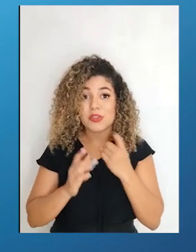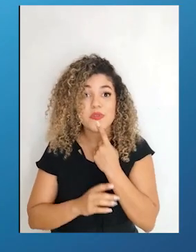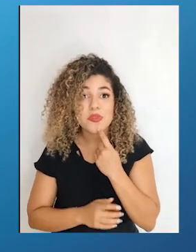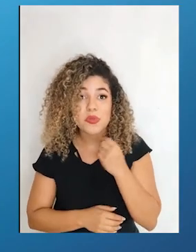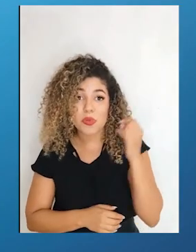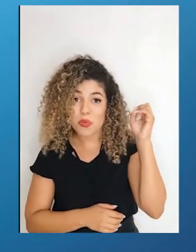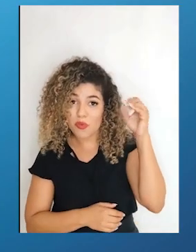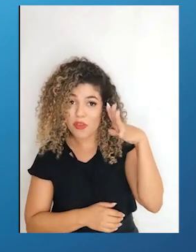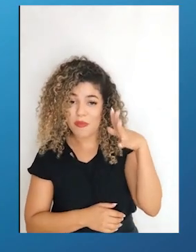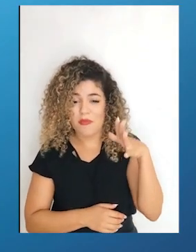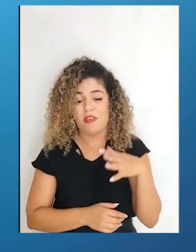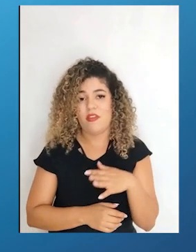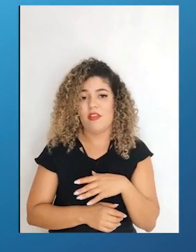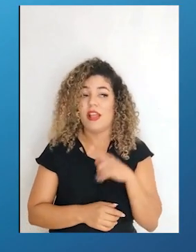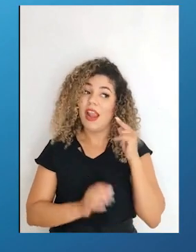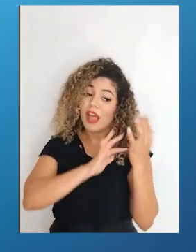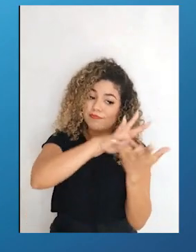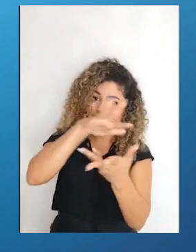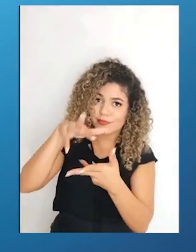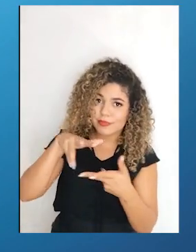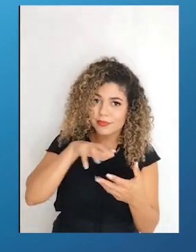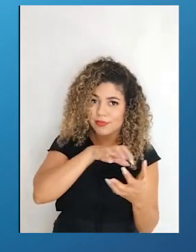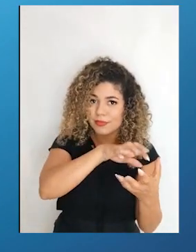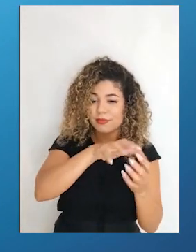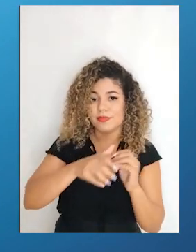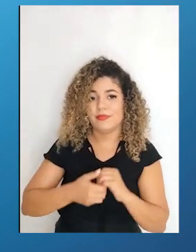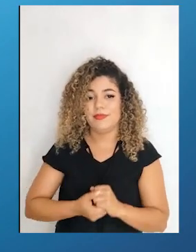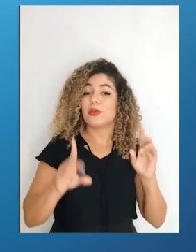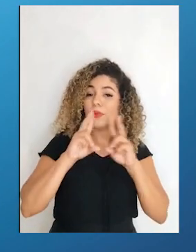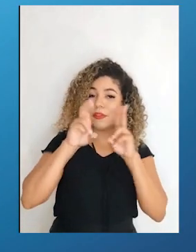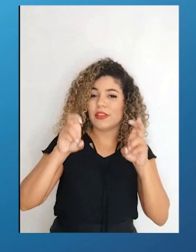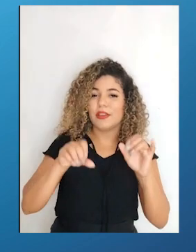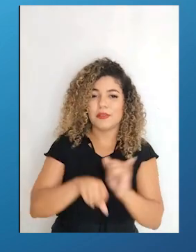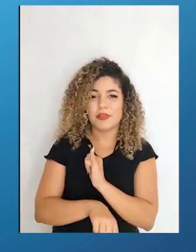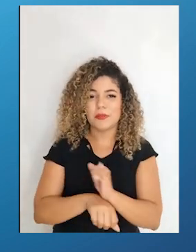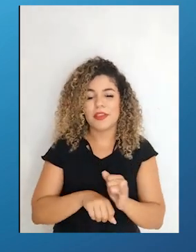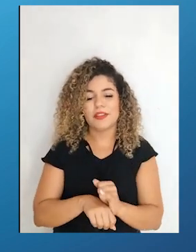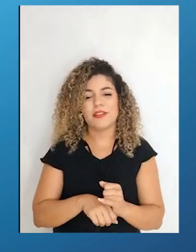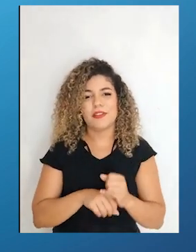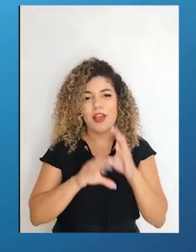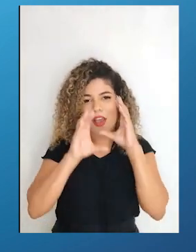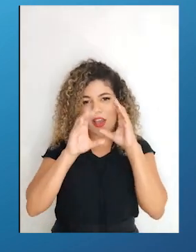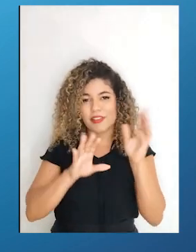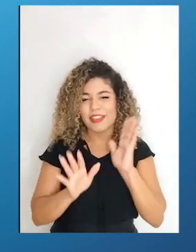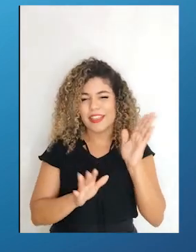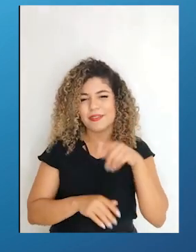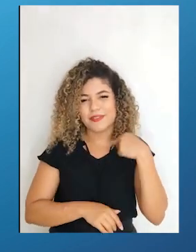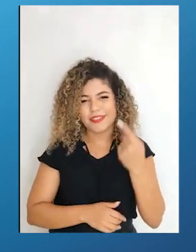Bem, pessoal, eu fico por aqui. Essa foi a nossa aula sobre instrumentos ópticos. Até a próxima!